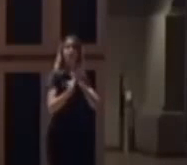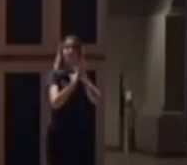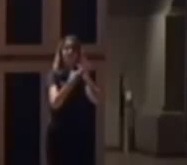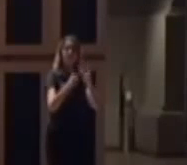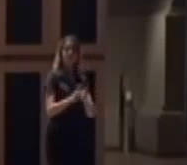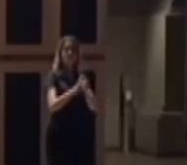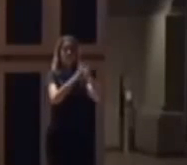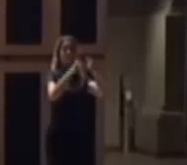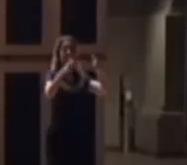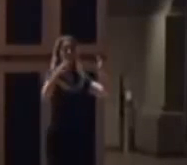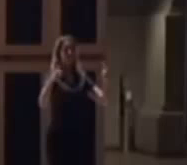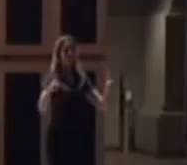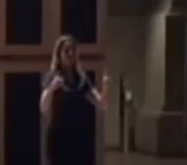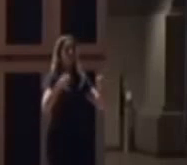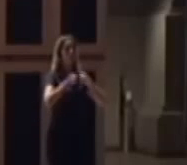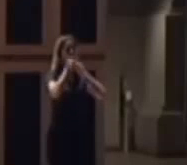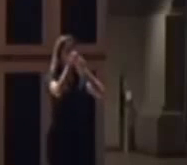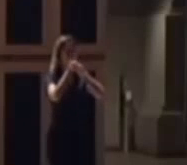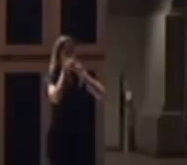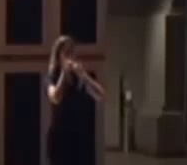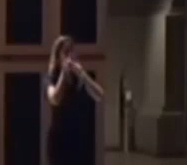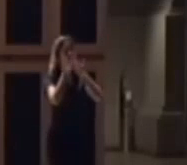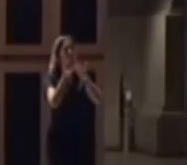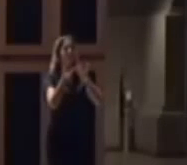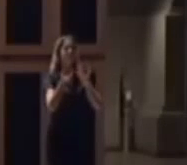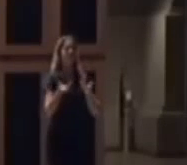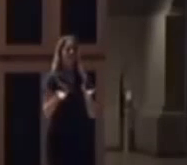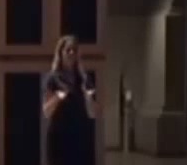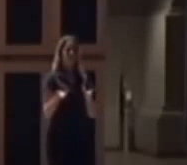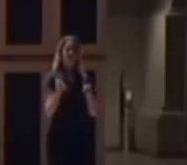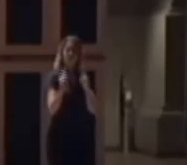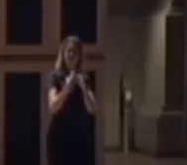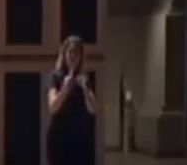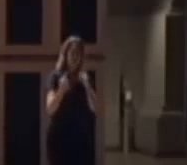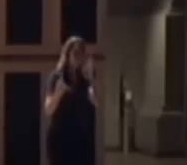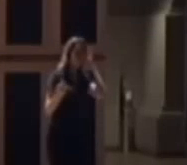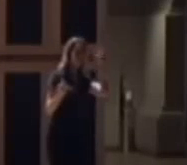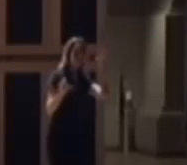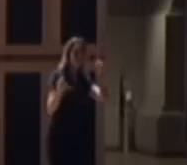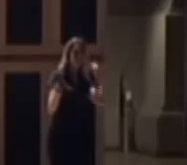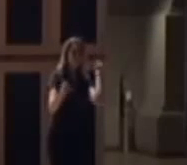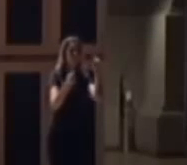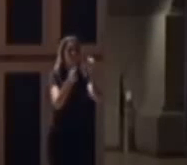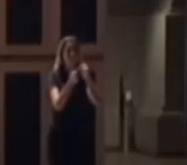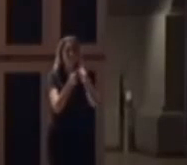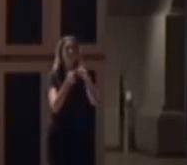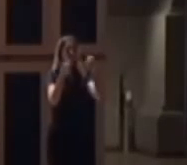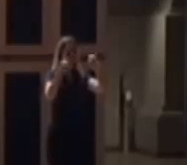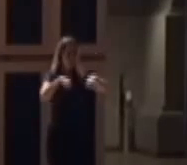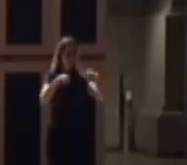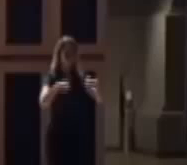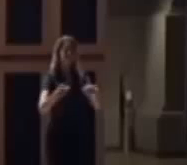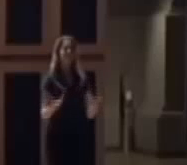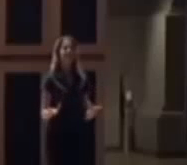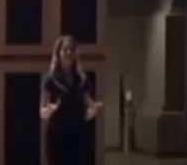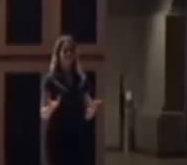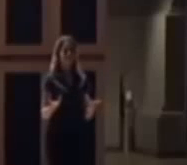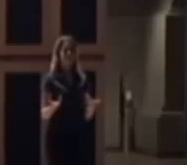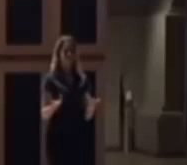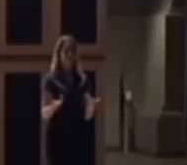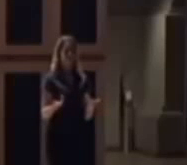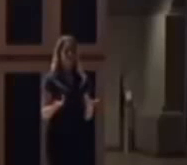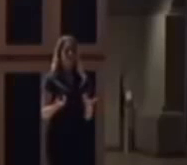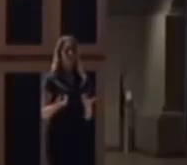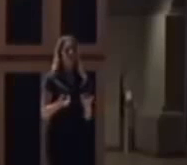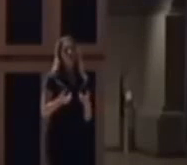muito o aspecto de formação, que é algo fundamental, é uma formação que é muito necessária nesse setor.